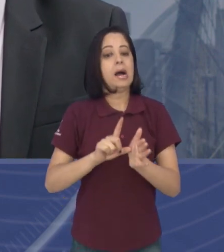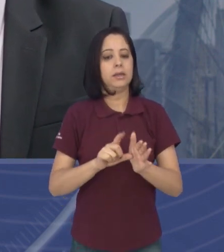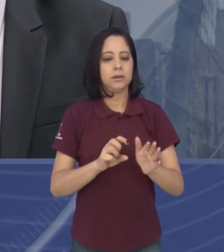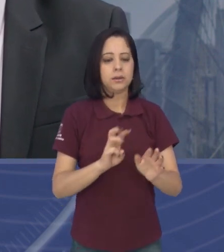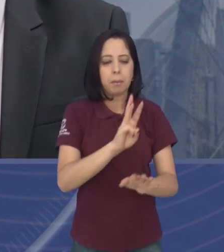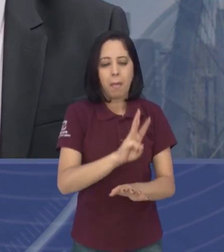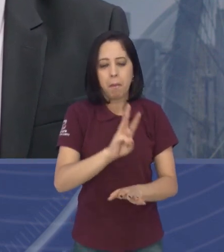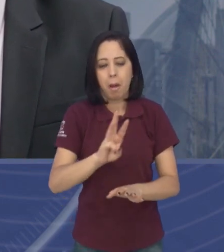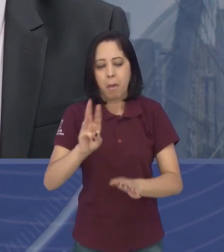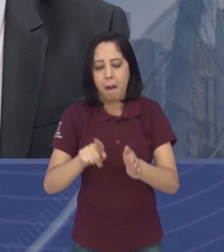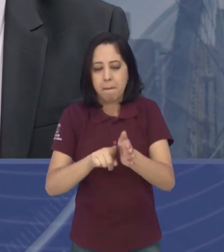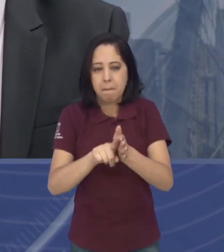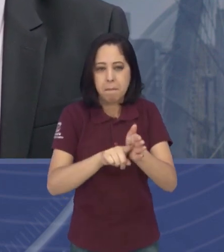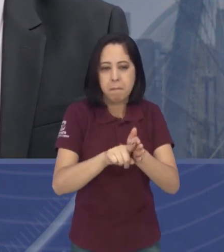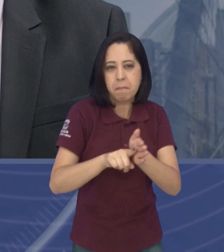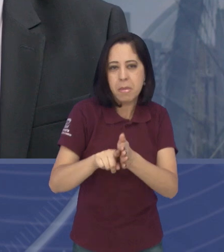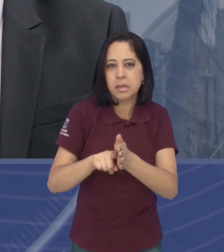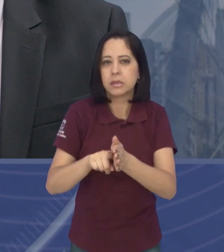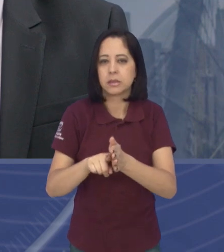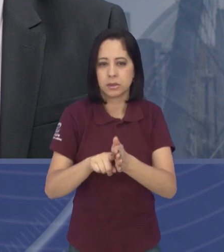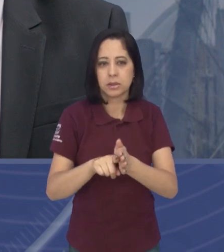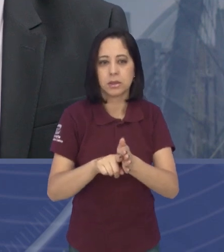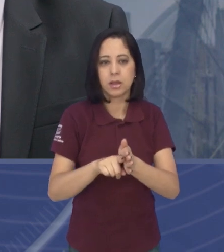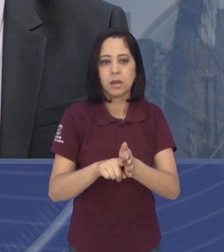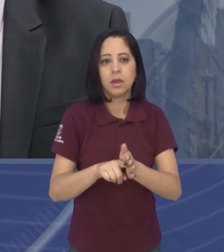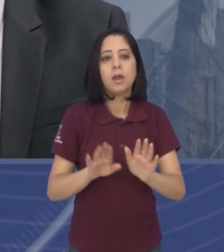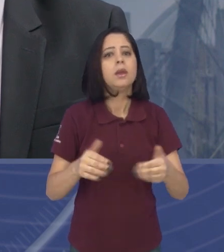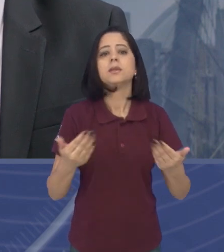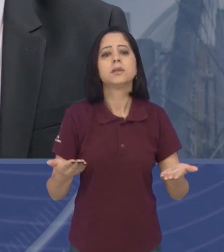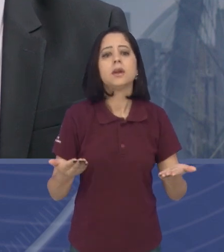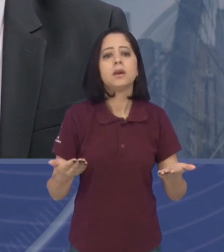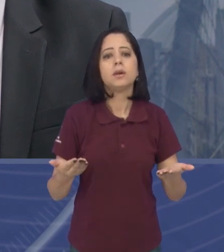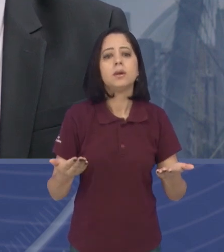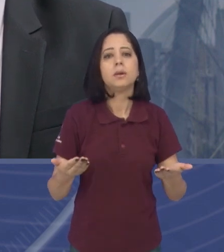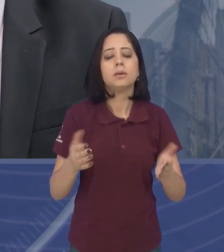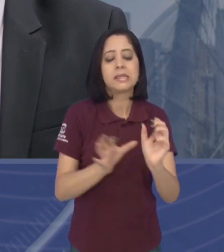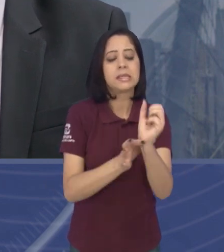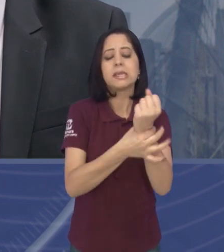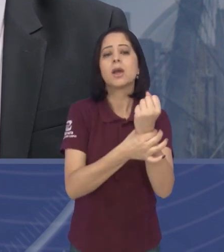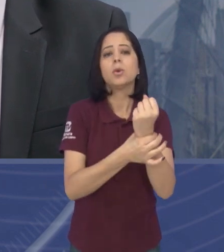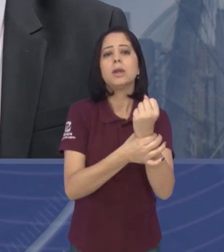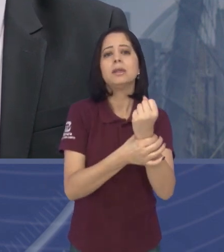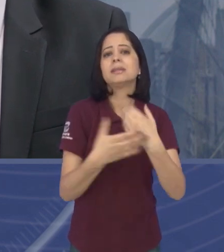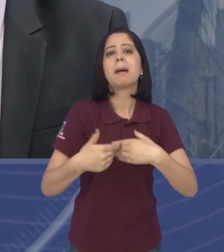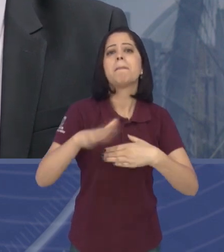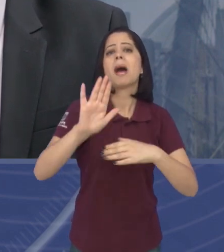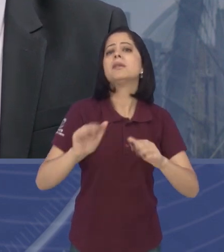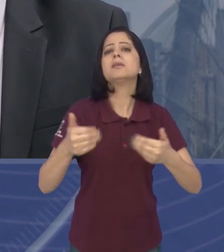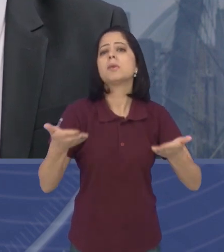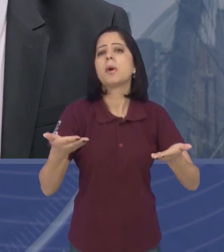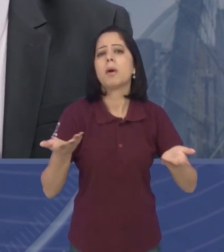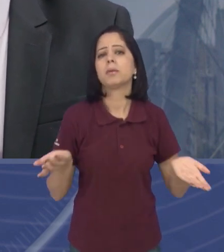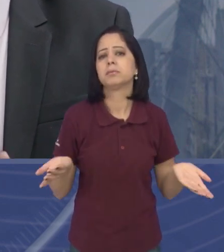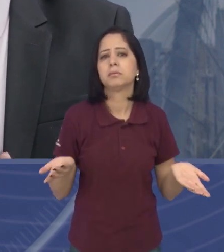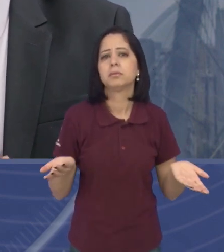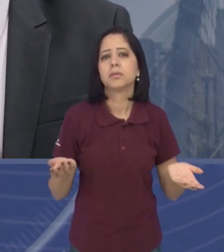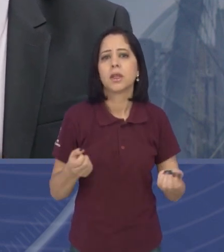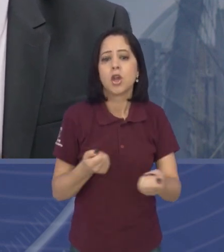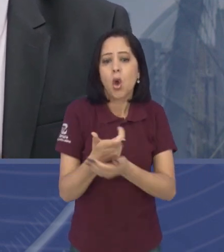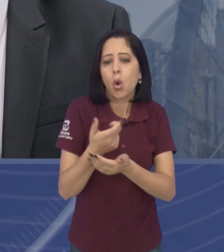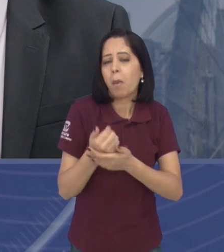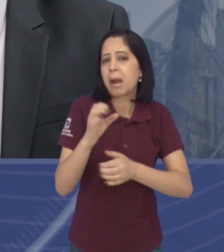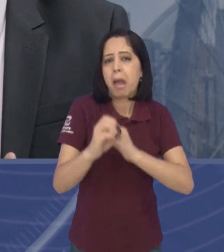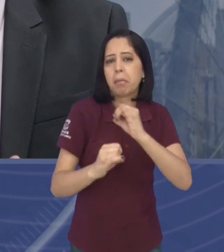gente vai falar disso também ao longo do programa, mas então, por segurança, o ideal não seria pagar por Pix, compras